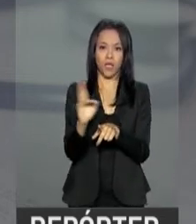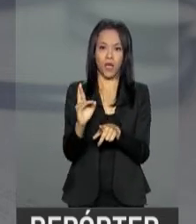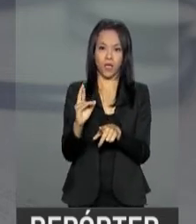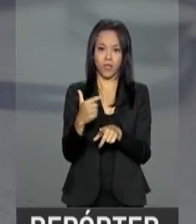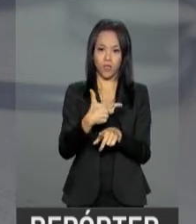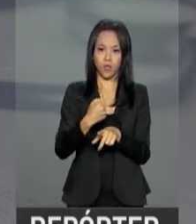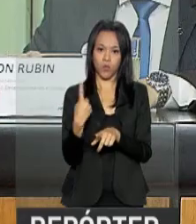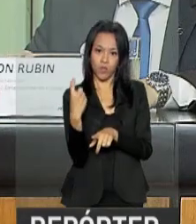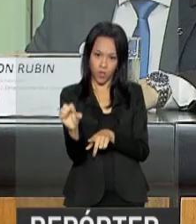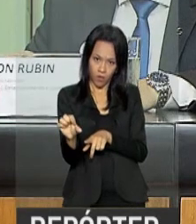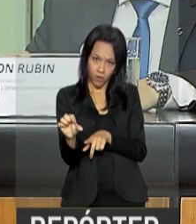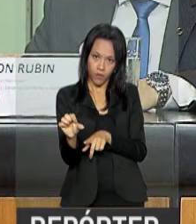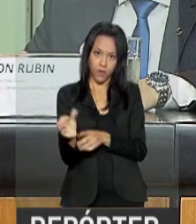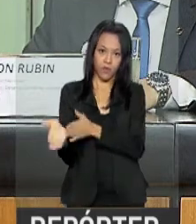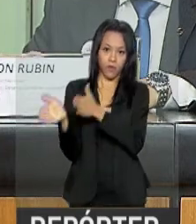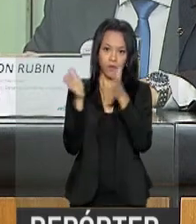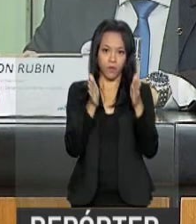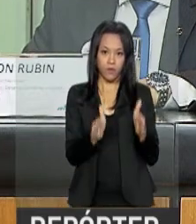2009